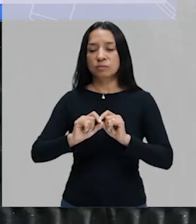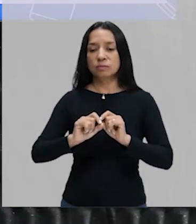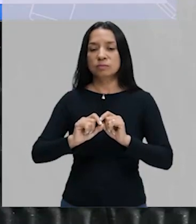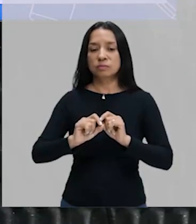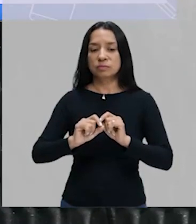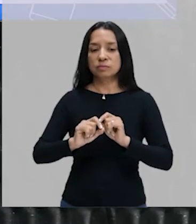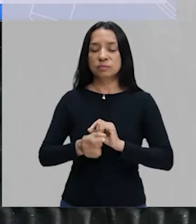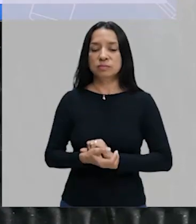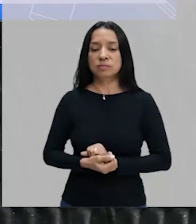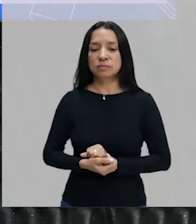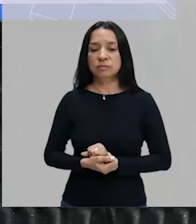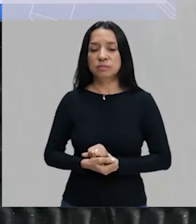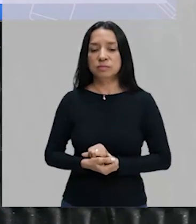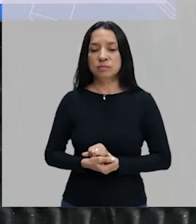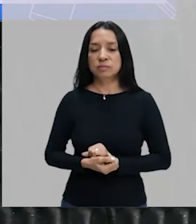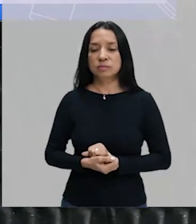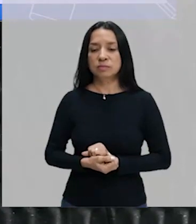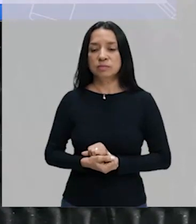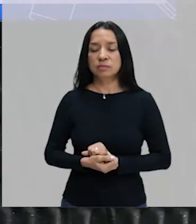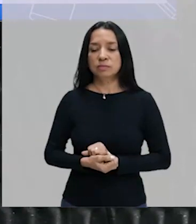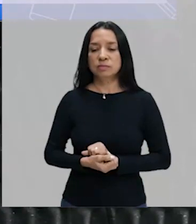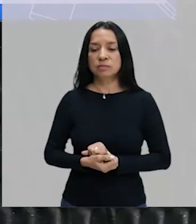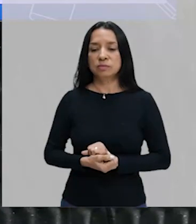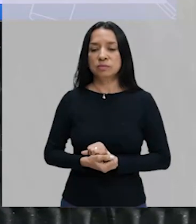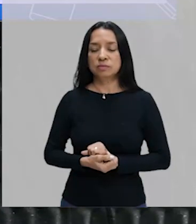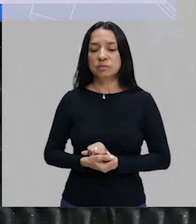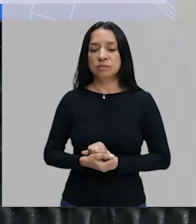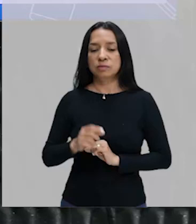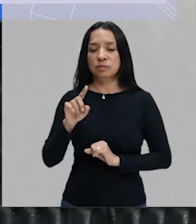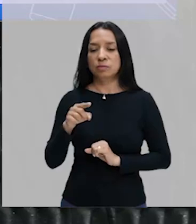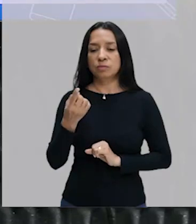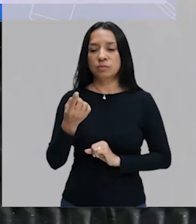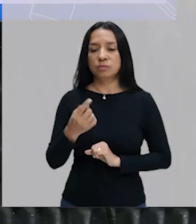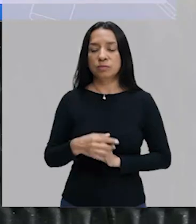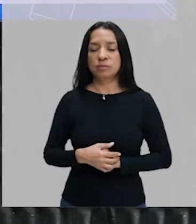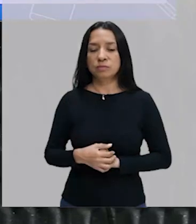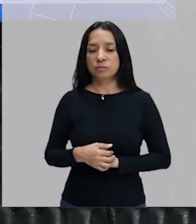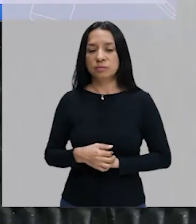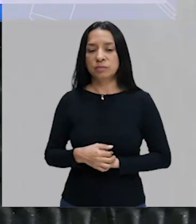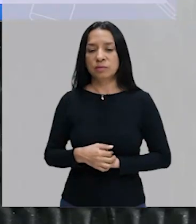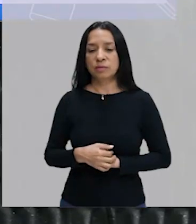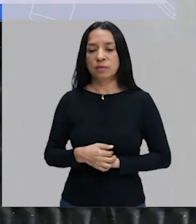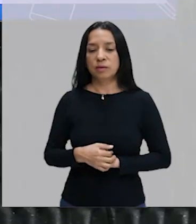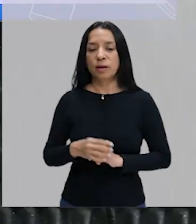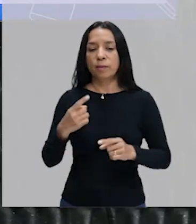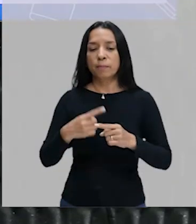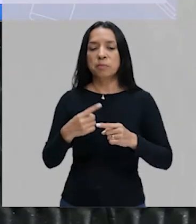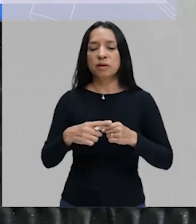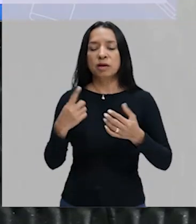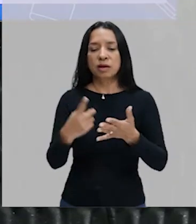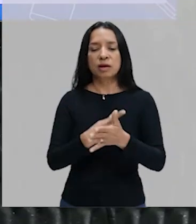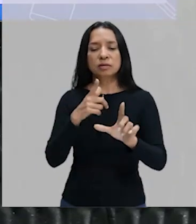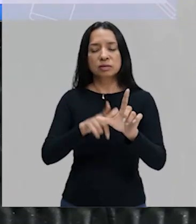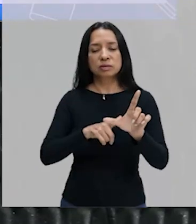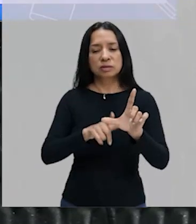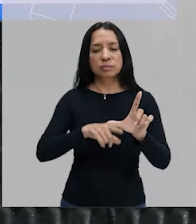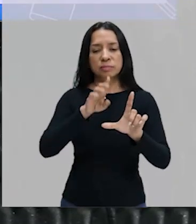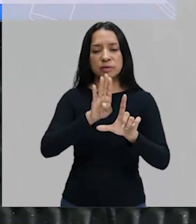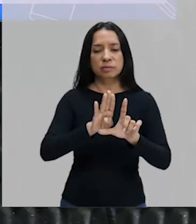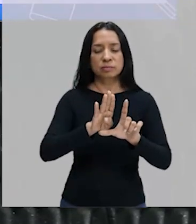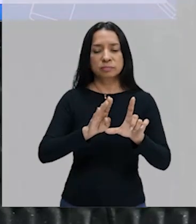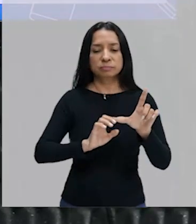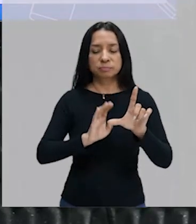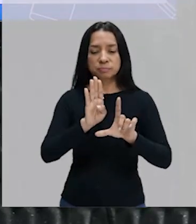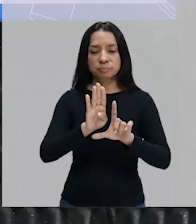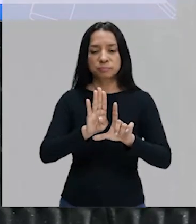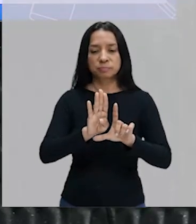letra A já respondi. Vamos para a próxima questão. A letra B, por que está errada a letra B? Que ele disse que os dinossauros são